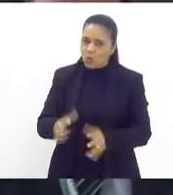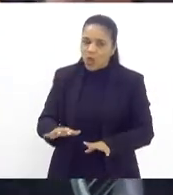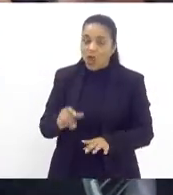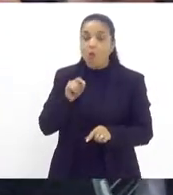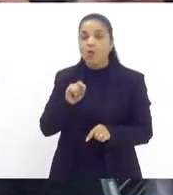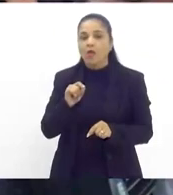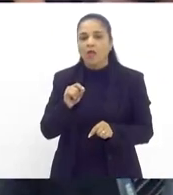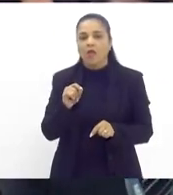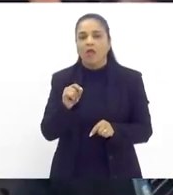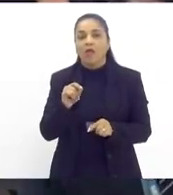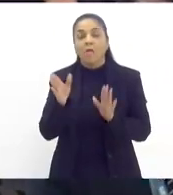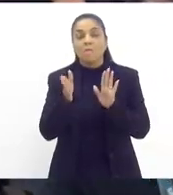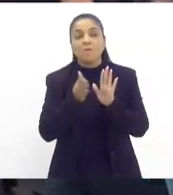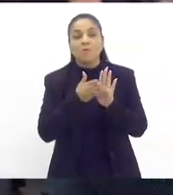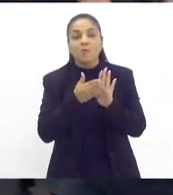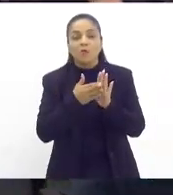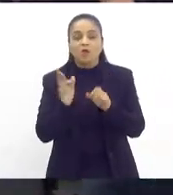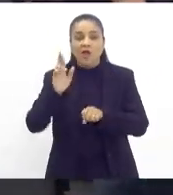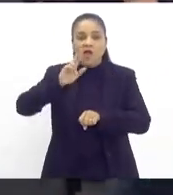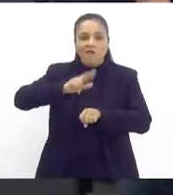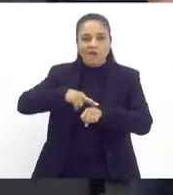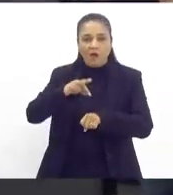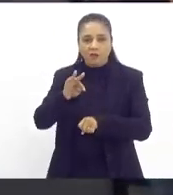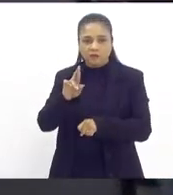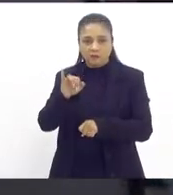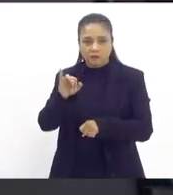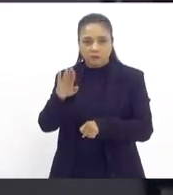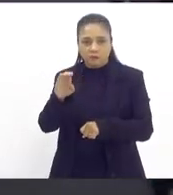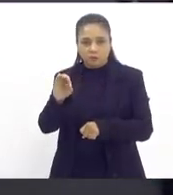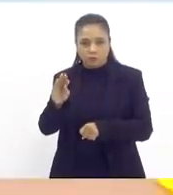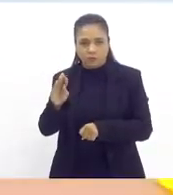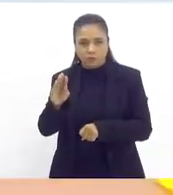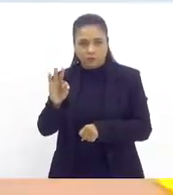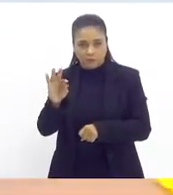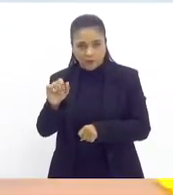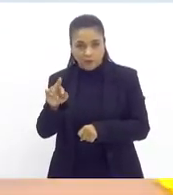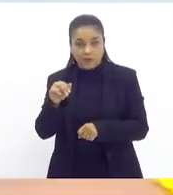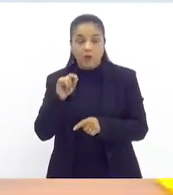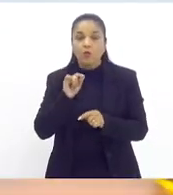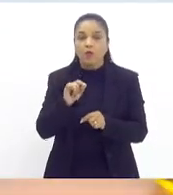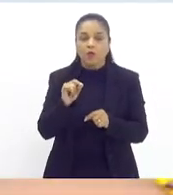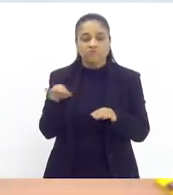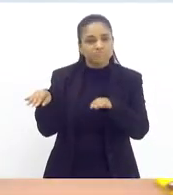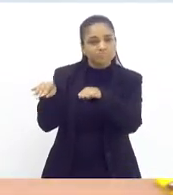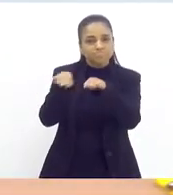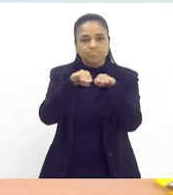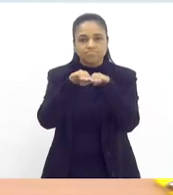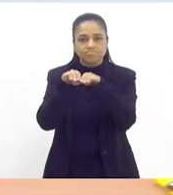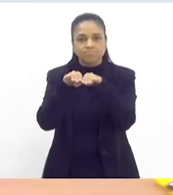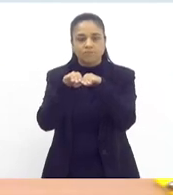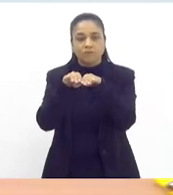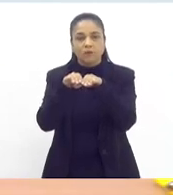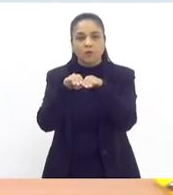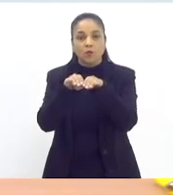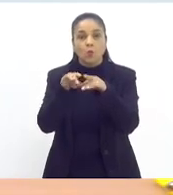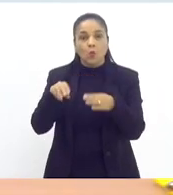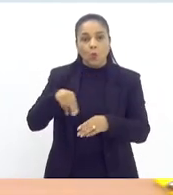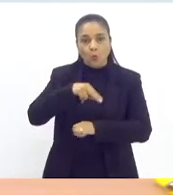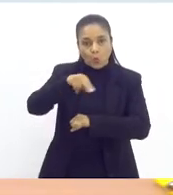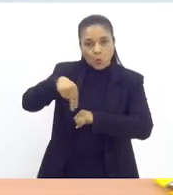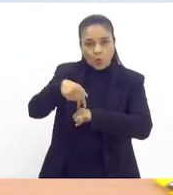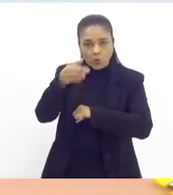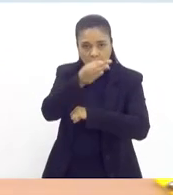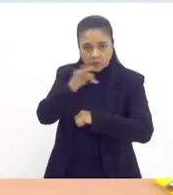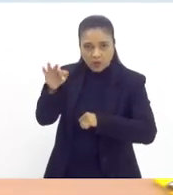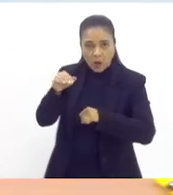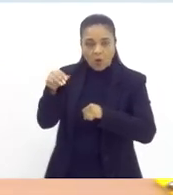que a gente quer, o que está sendo proposto na reforma tributária, ele bota as três entes da federação que impede igualdade. União, estados e municípios estão tributando a mesma base,